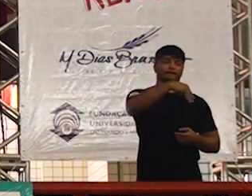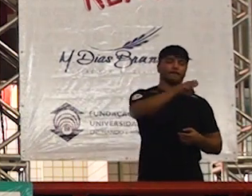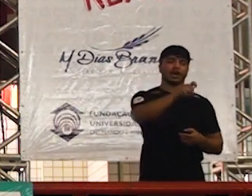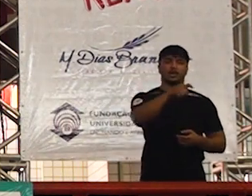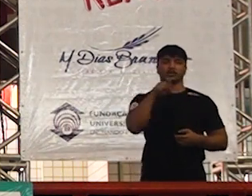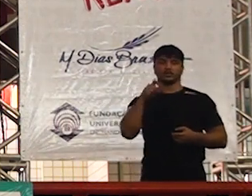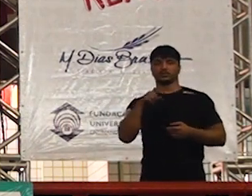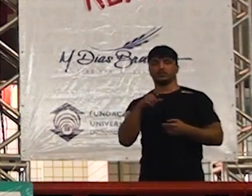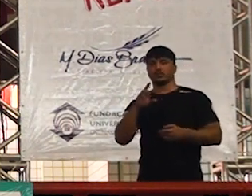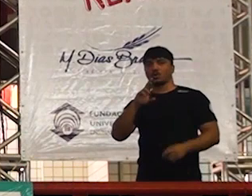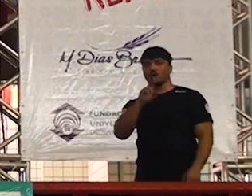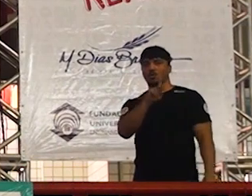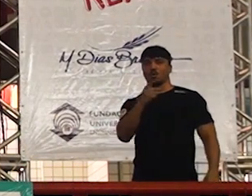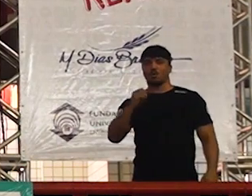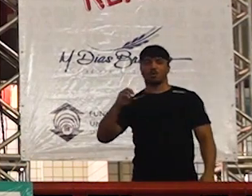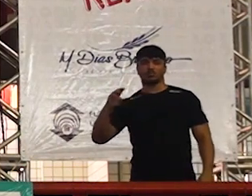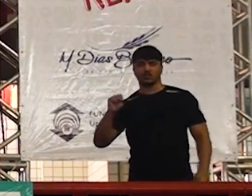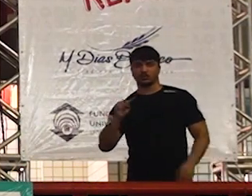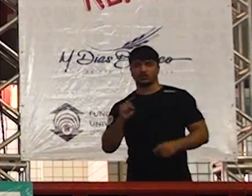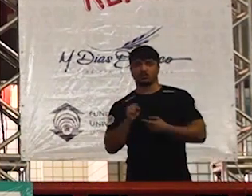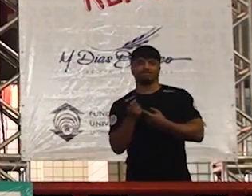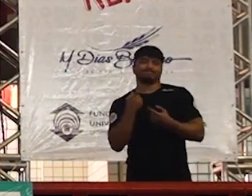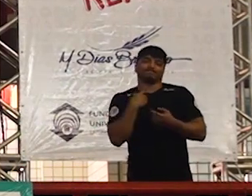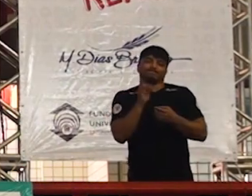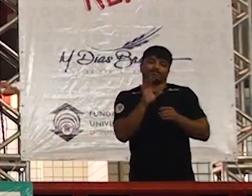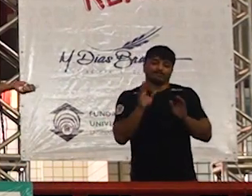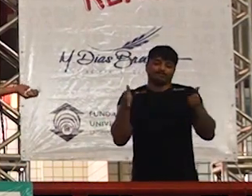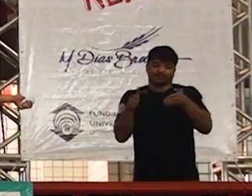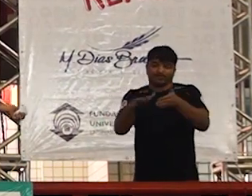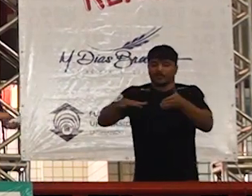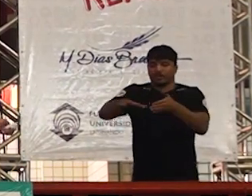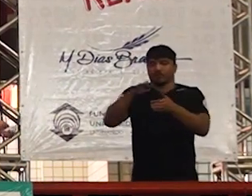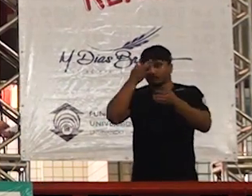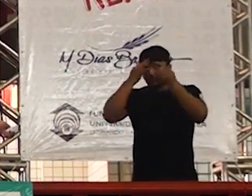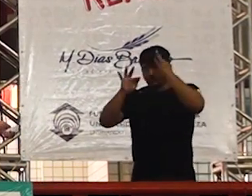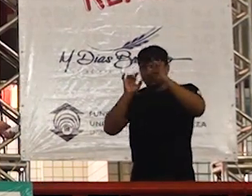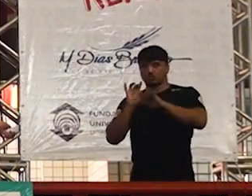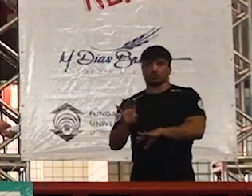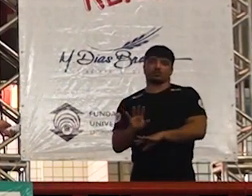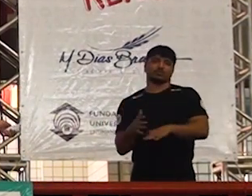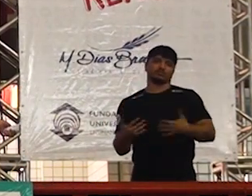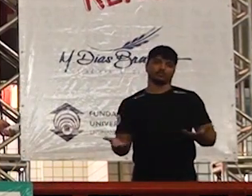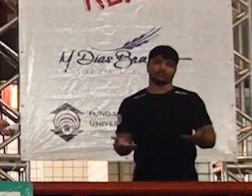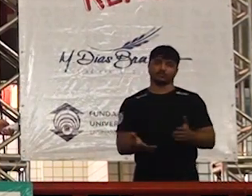botou Thomas Hobbes. Você só está com uma área. Poxa, o cara só sabe filosofia?